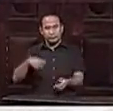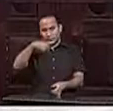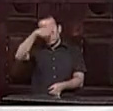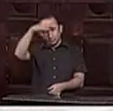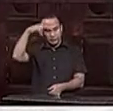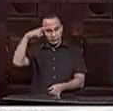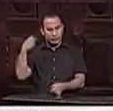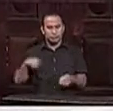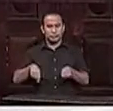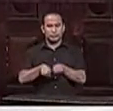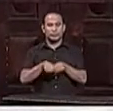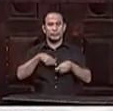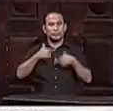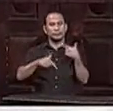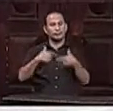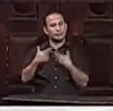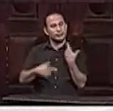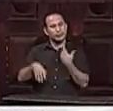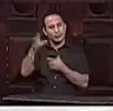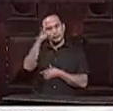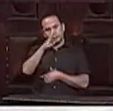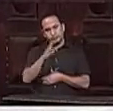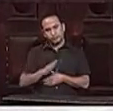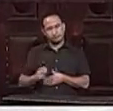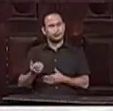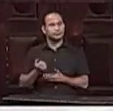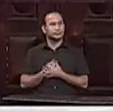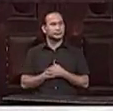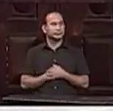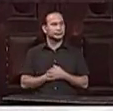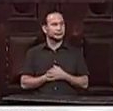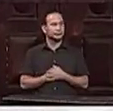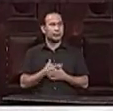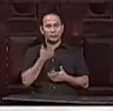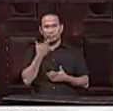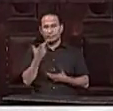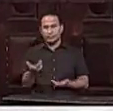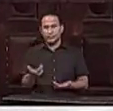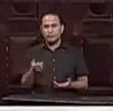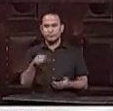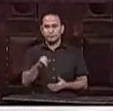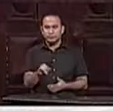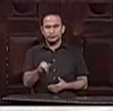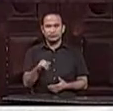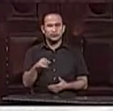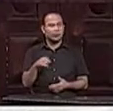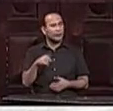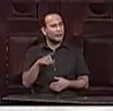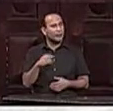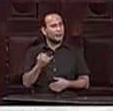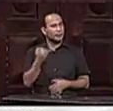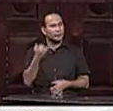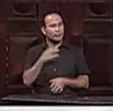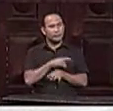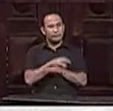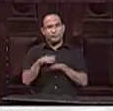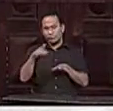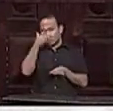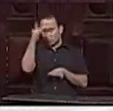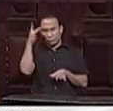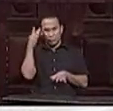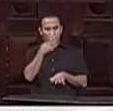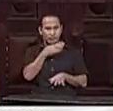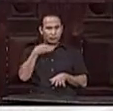e ao trabalho dos brasileiros. E eu digo sangue, que Vossa Excelência sabe que muitas pessoas morreram